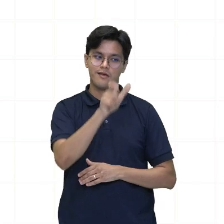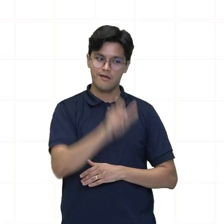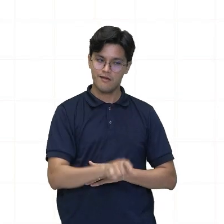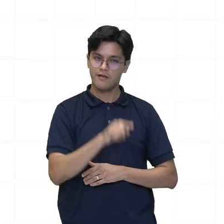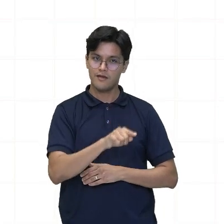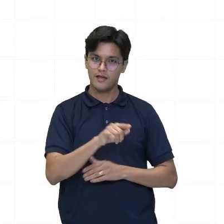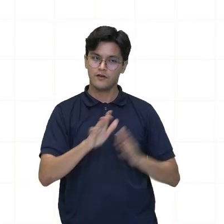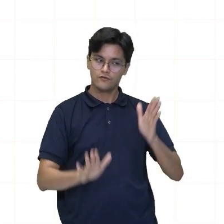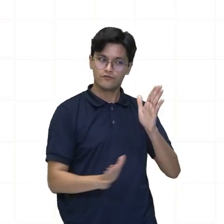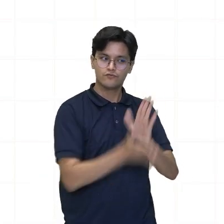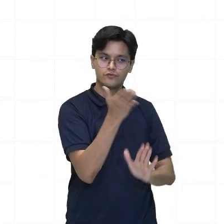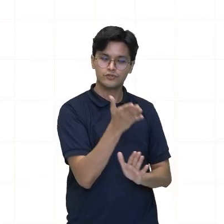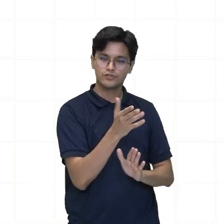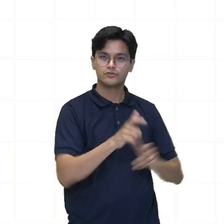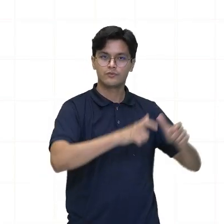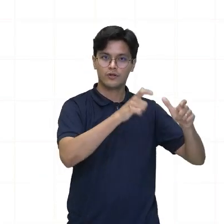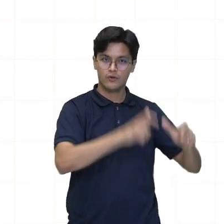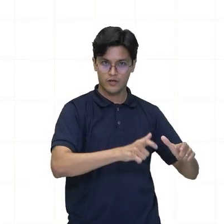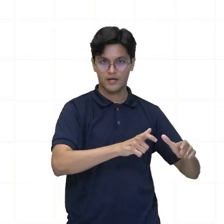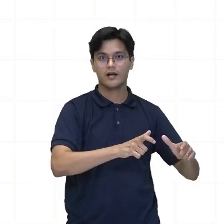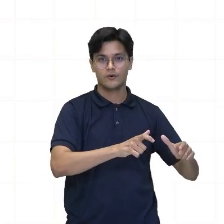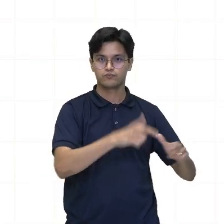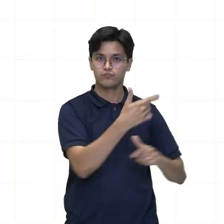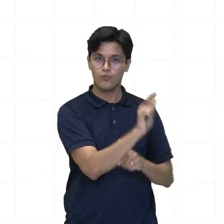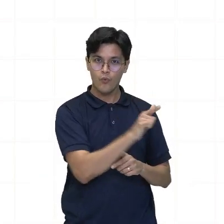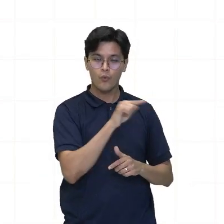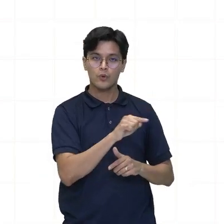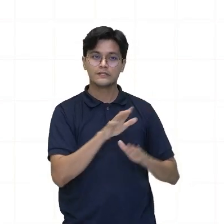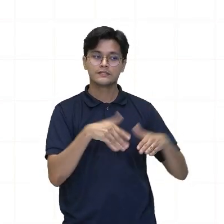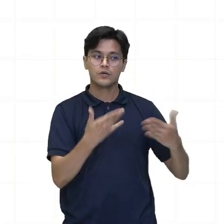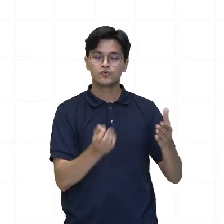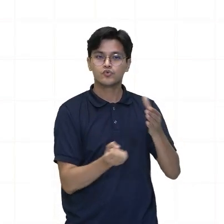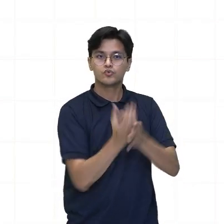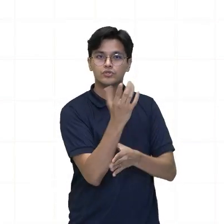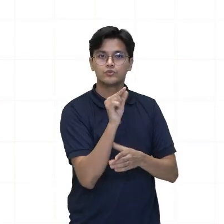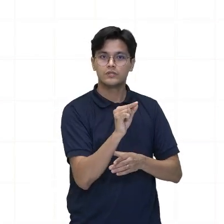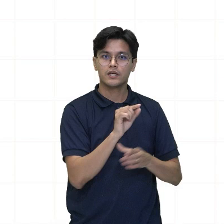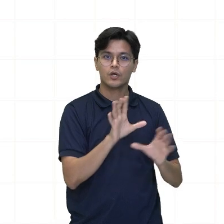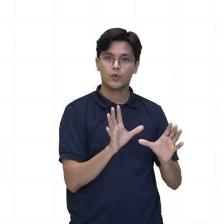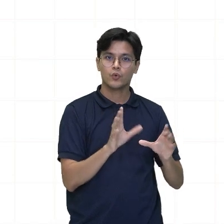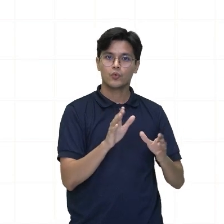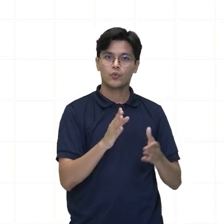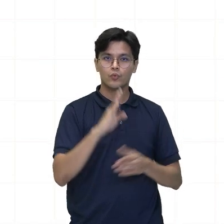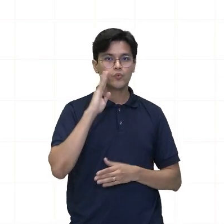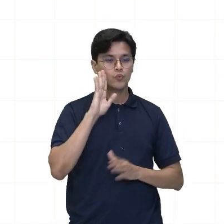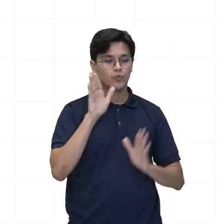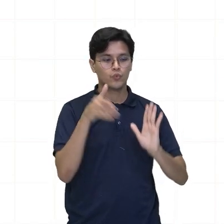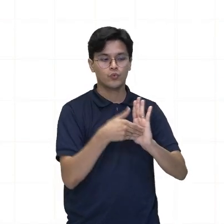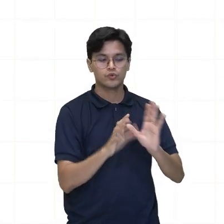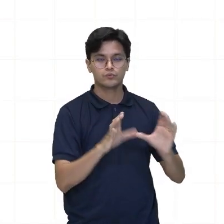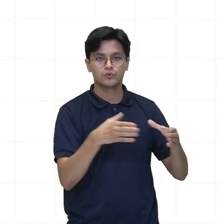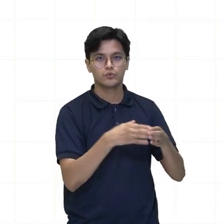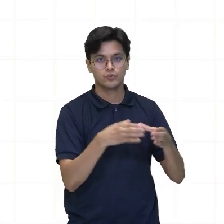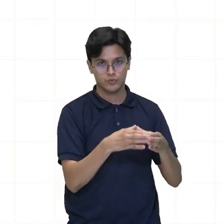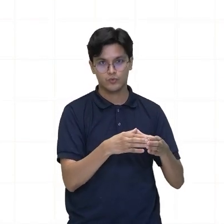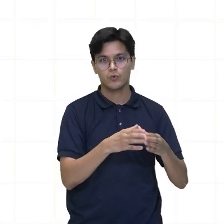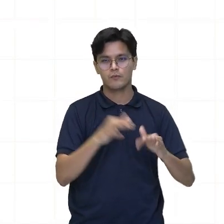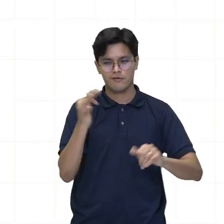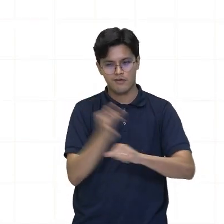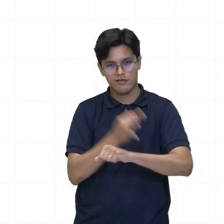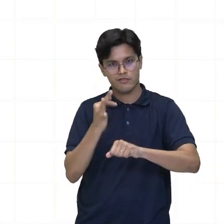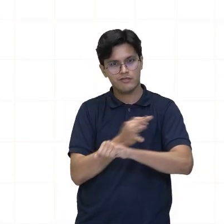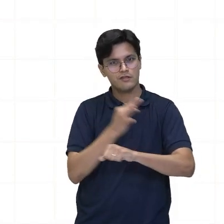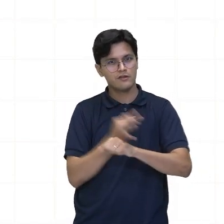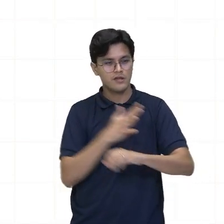selva andina, formando ali o último reduto de resistência contra os espanhóis. Então,